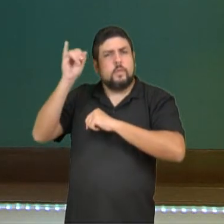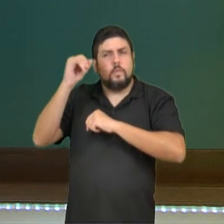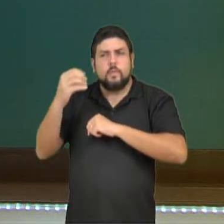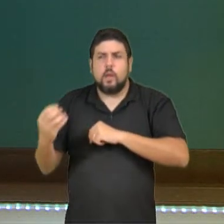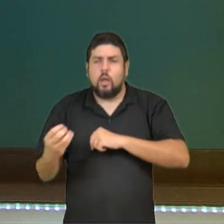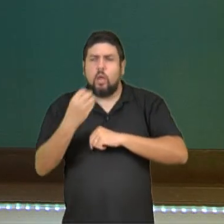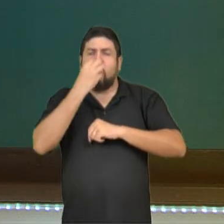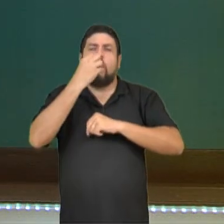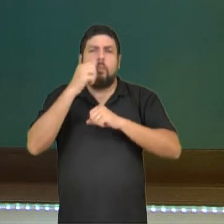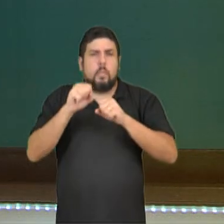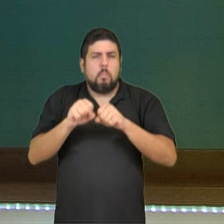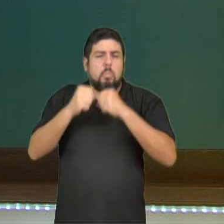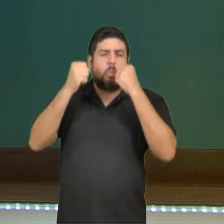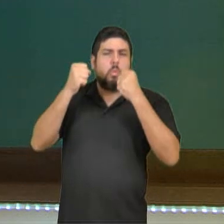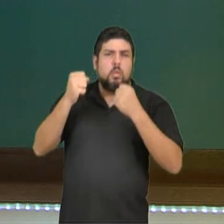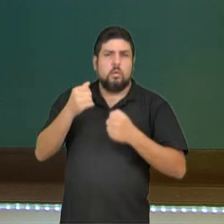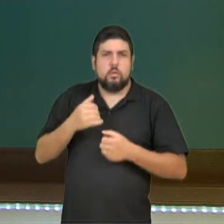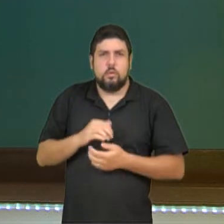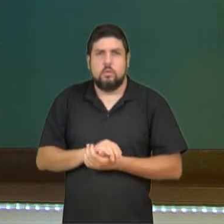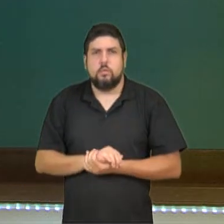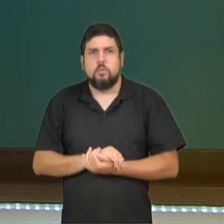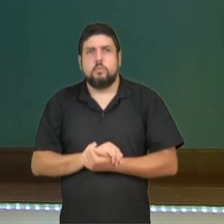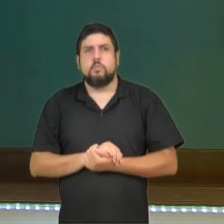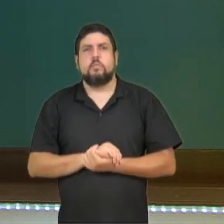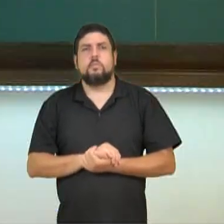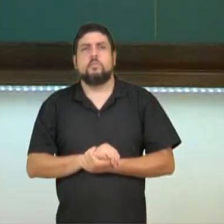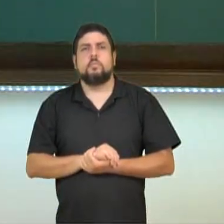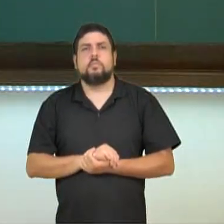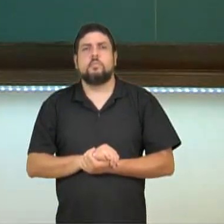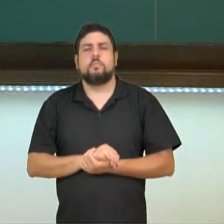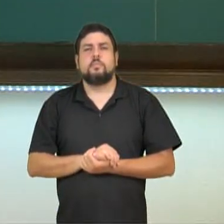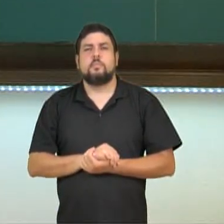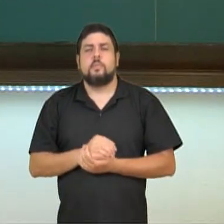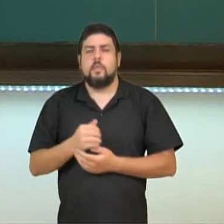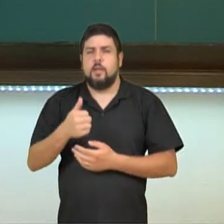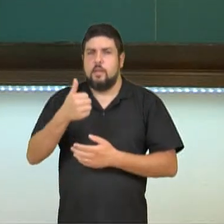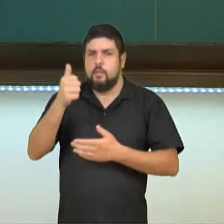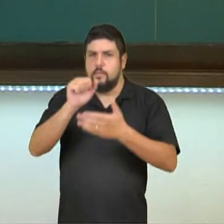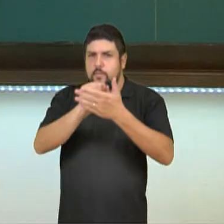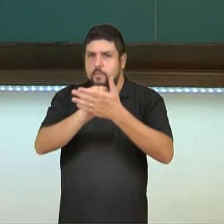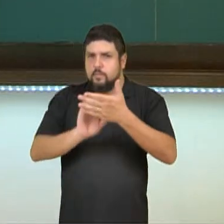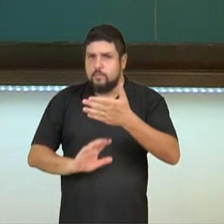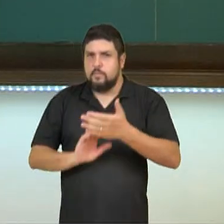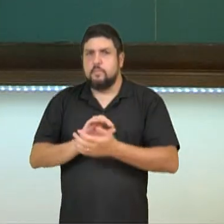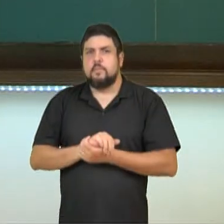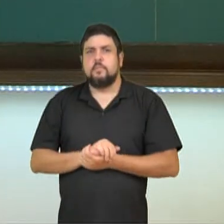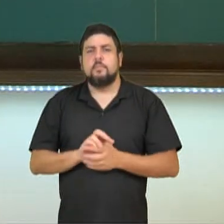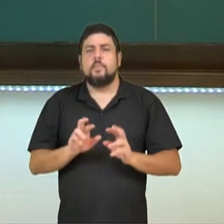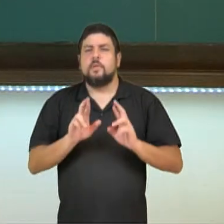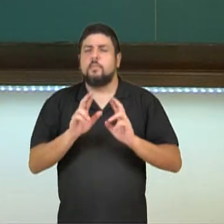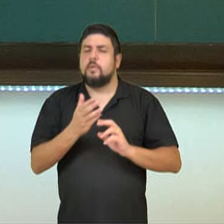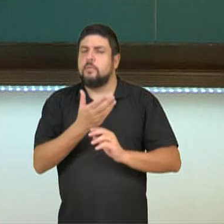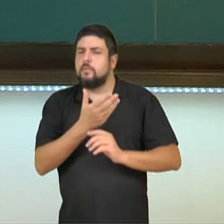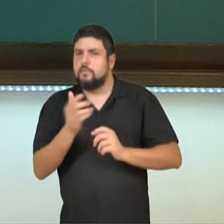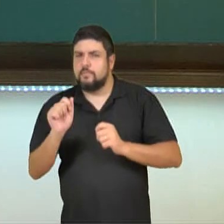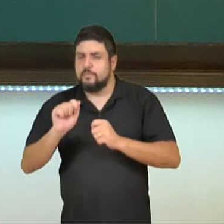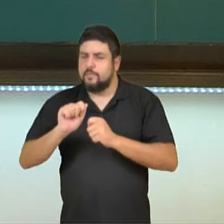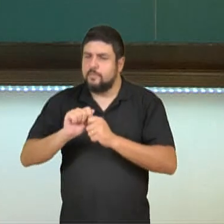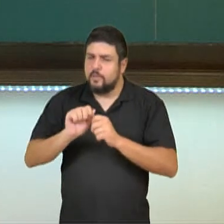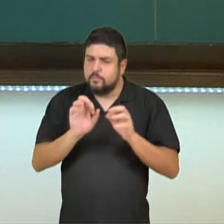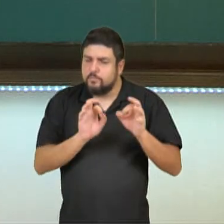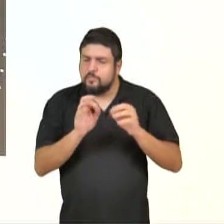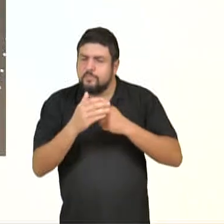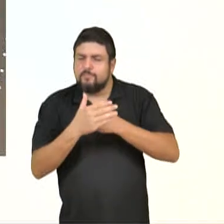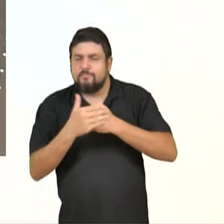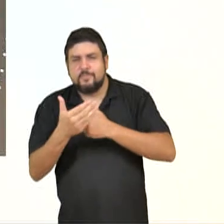o acidente ali na boca. E a gente chegou no primeiro exercício, eu espero que vocês realizem, que eu fiz com bastante